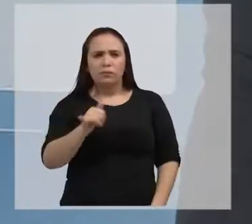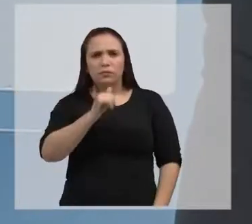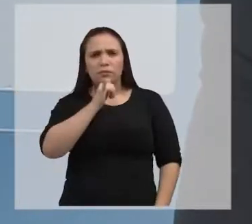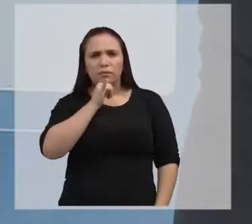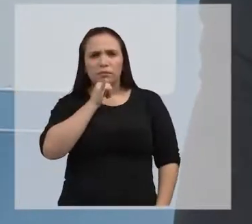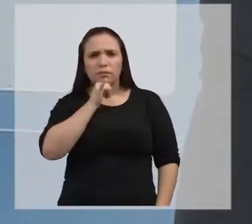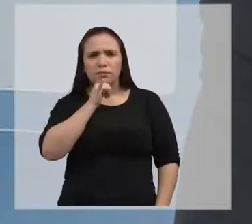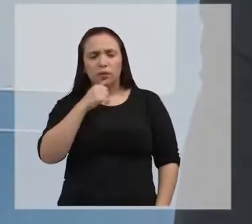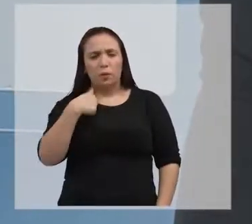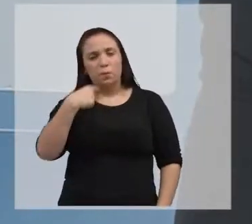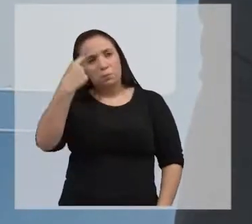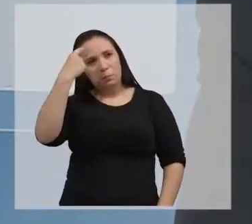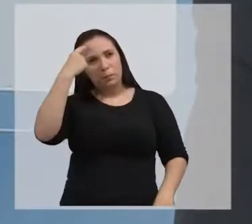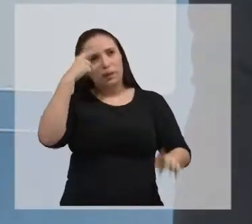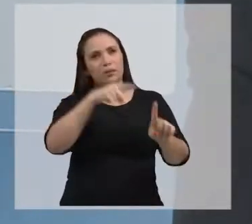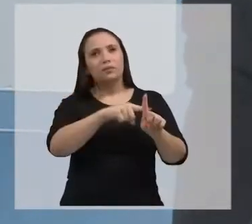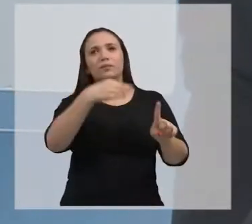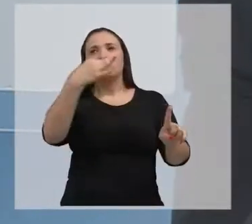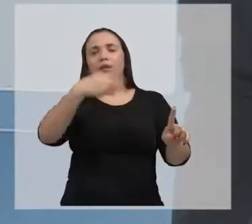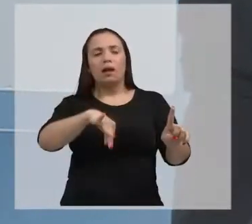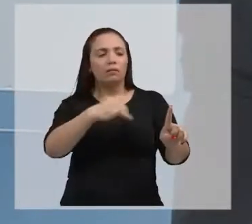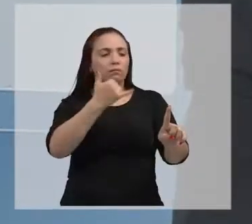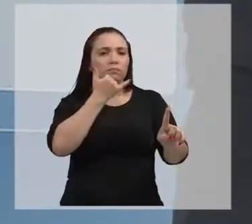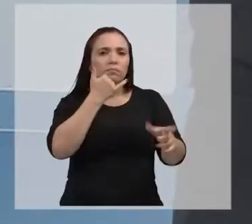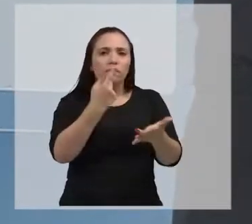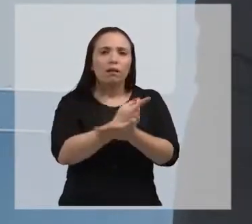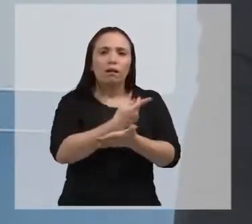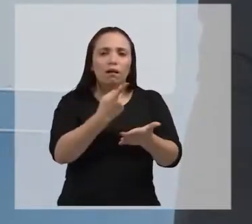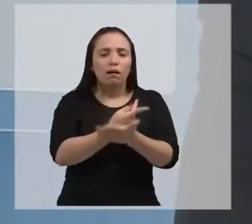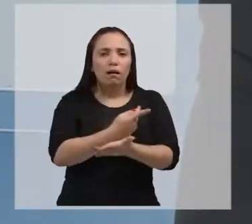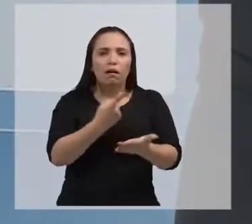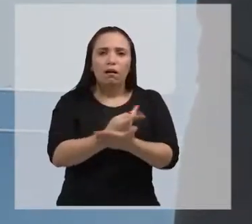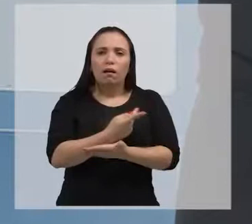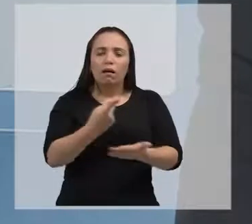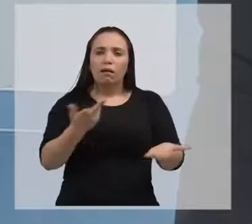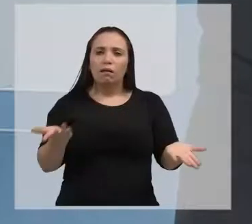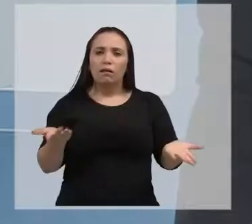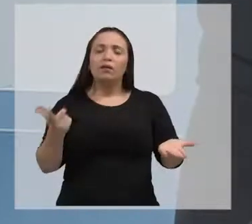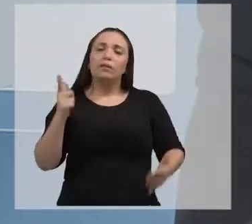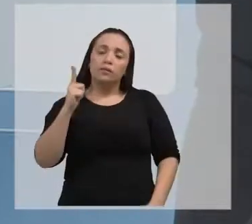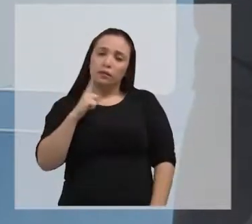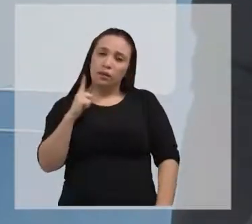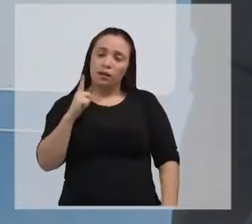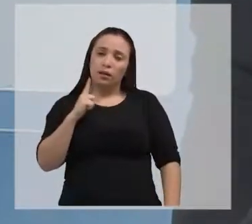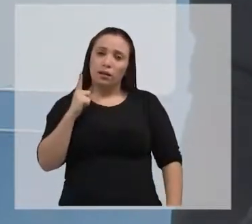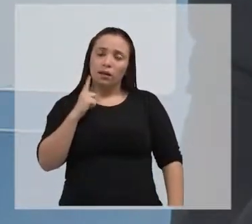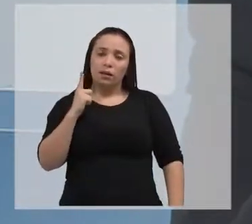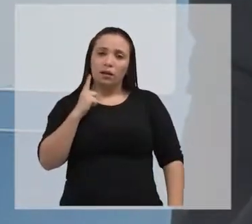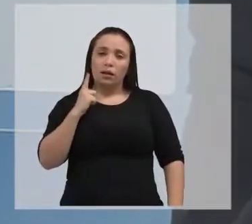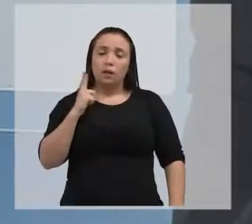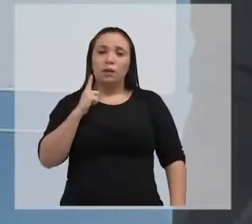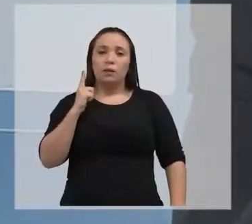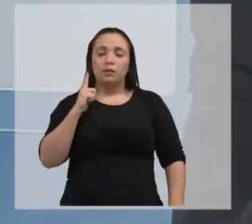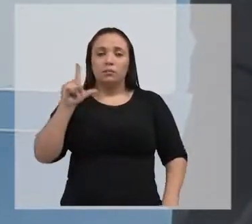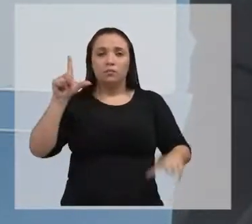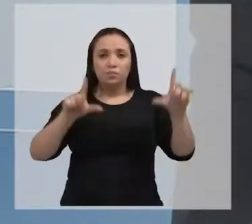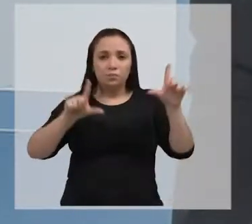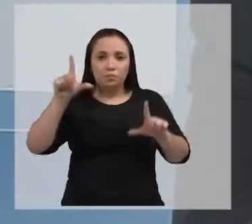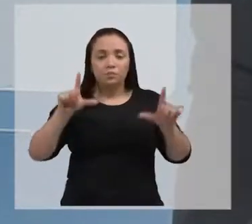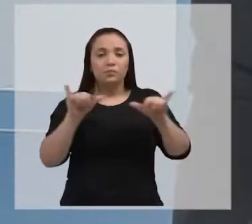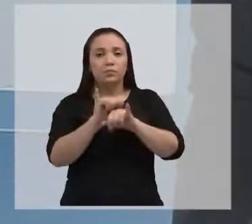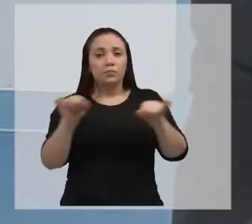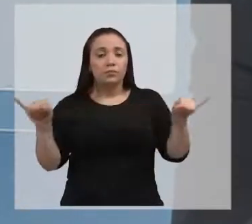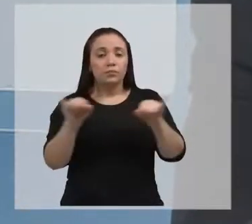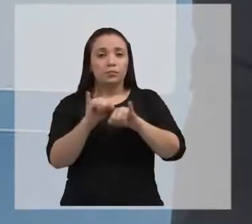com pessoas que você achava que era correto e embarcam em coisas erradas. E diga de passagem... Porque existe uma desconstrução da grande mídia, principalmente